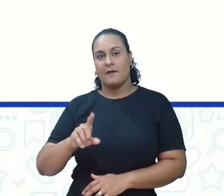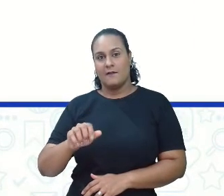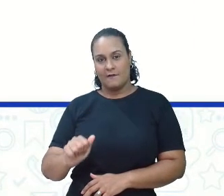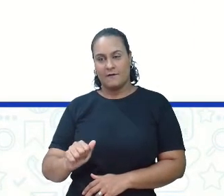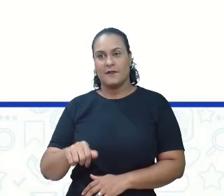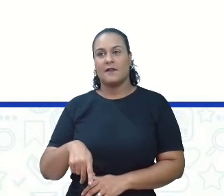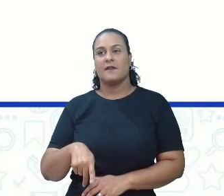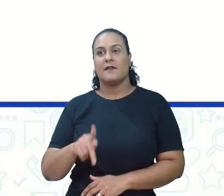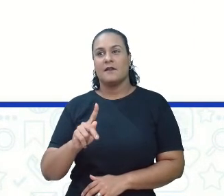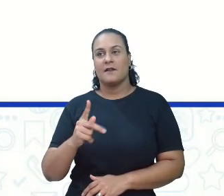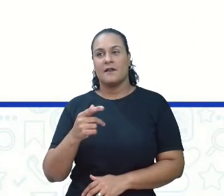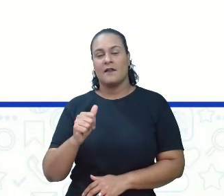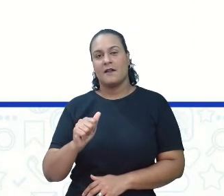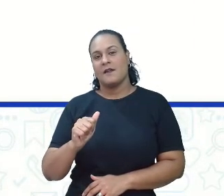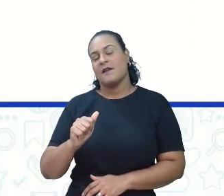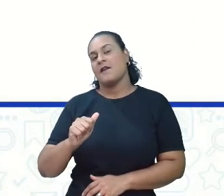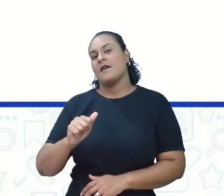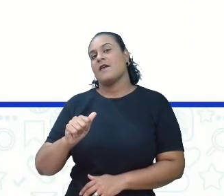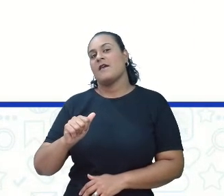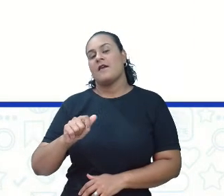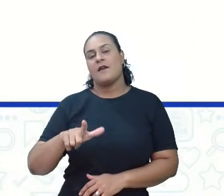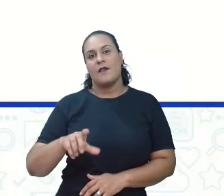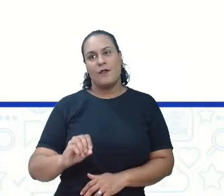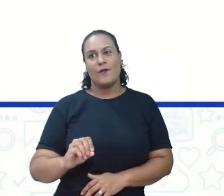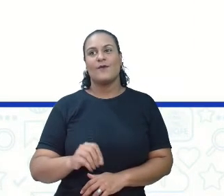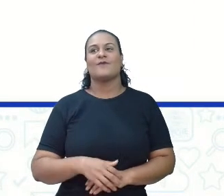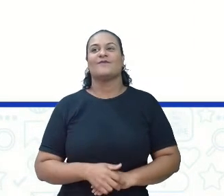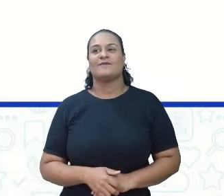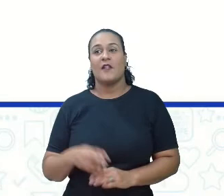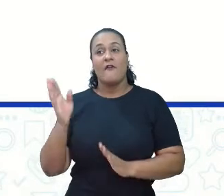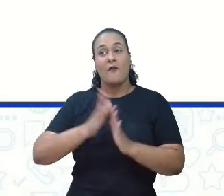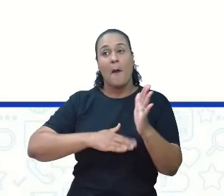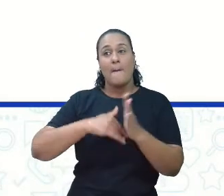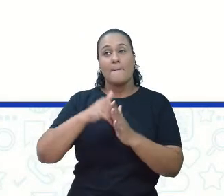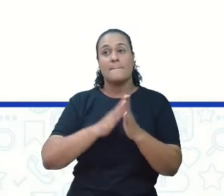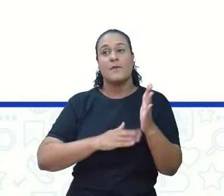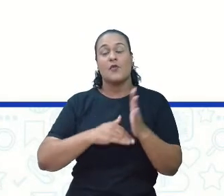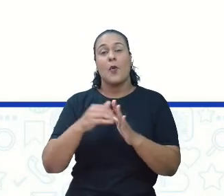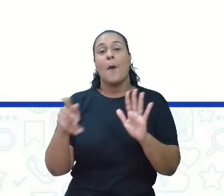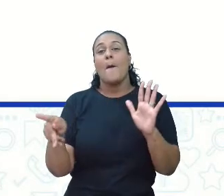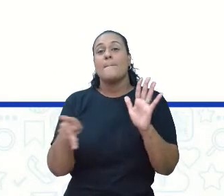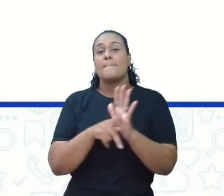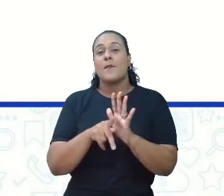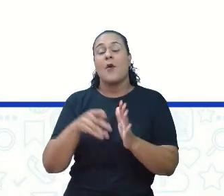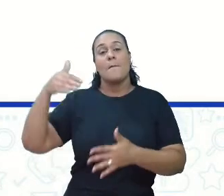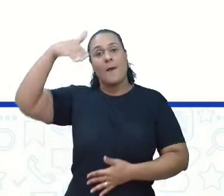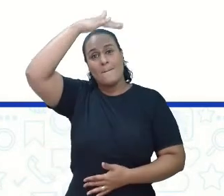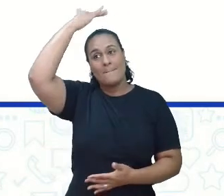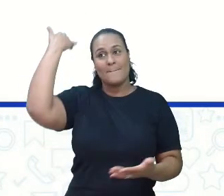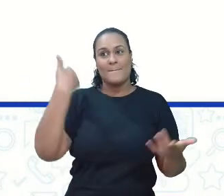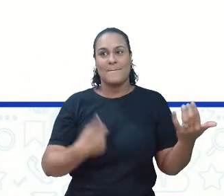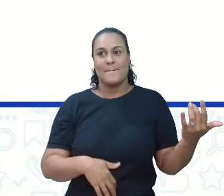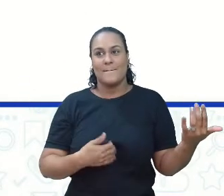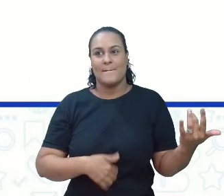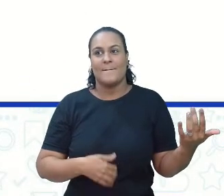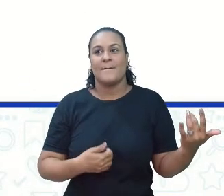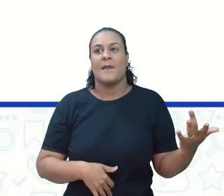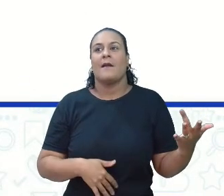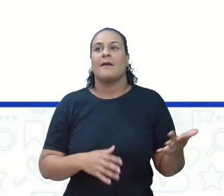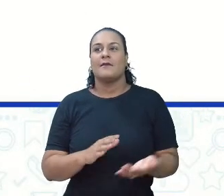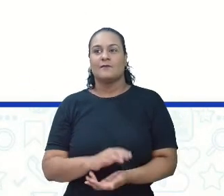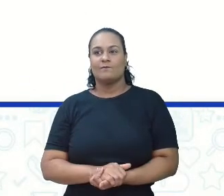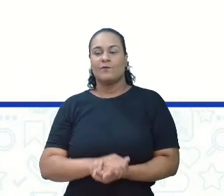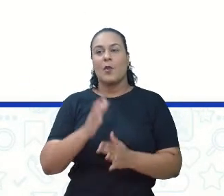seus retratos, autorretratos, e obras inspiradas na natureza e artefatos do México. As suas pinturas tinham